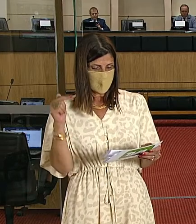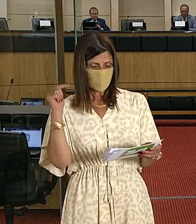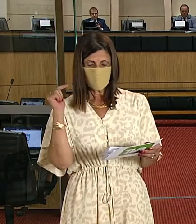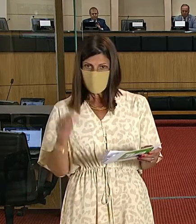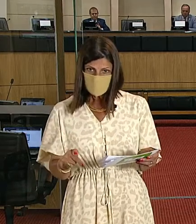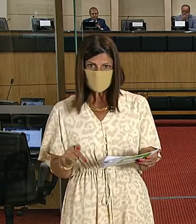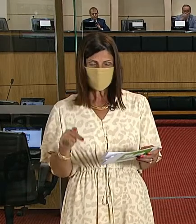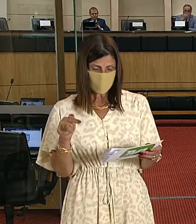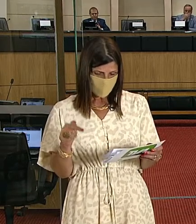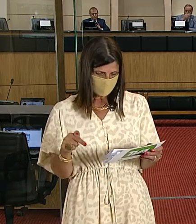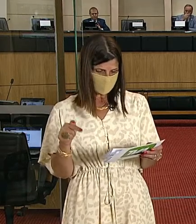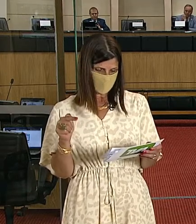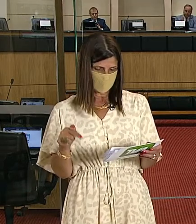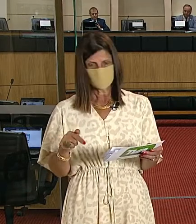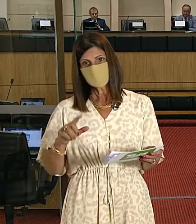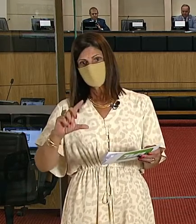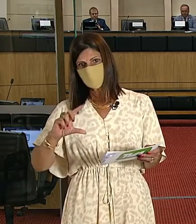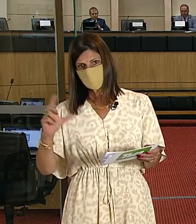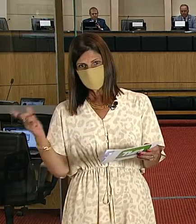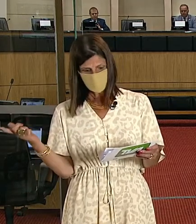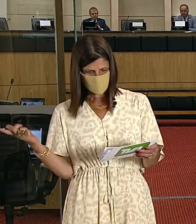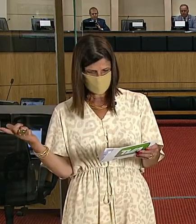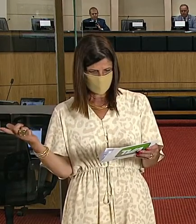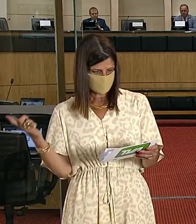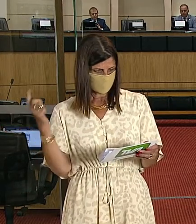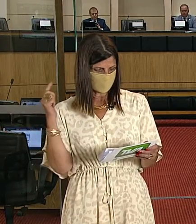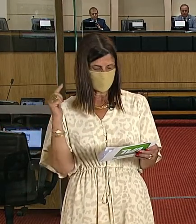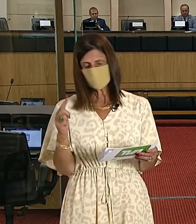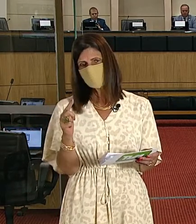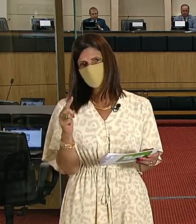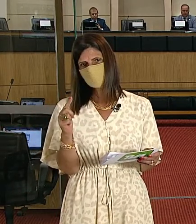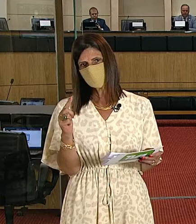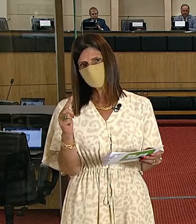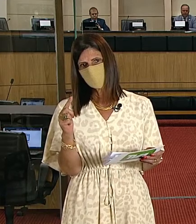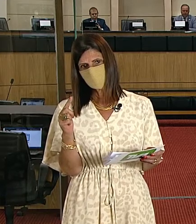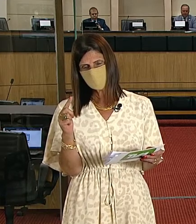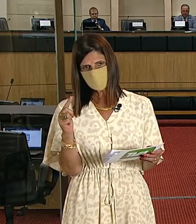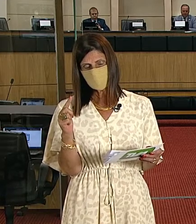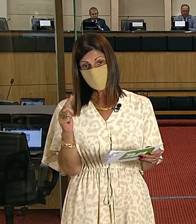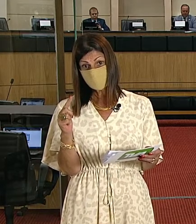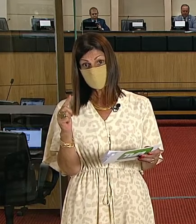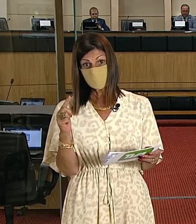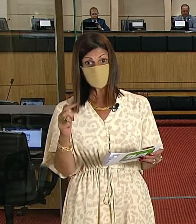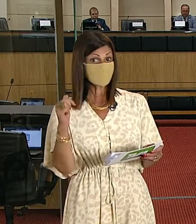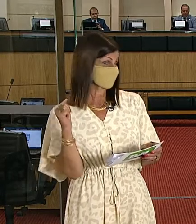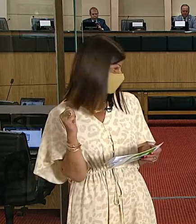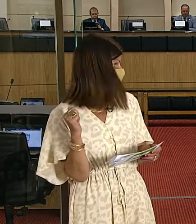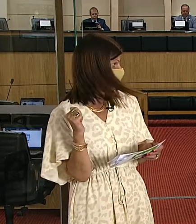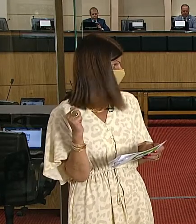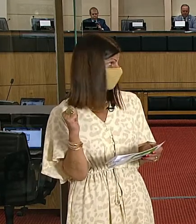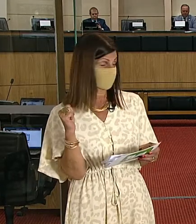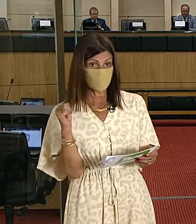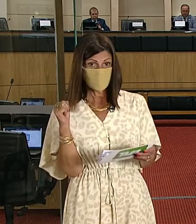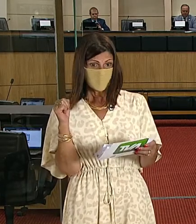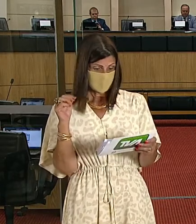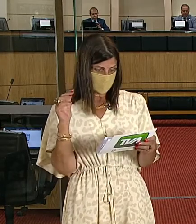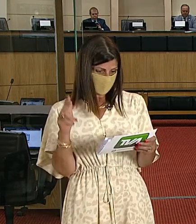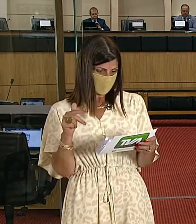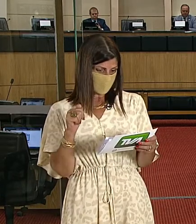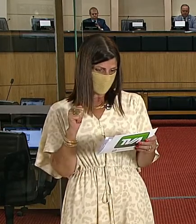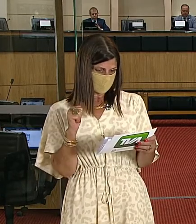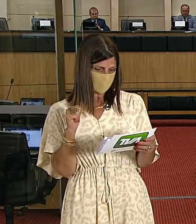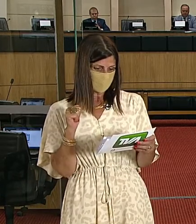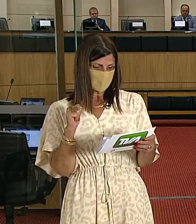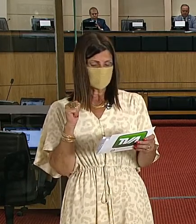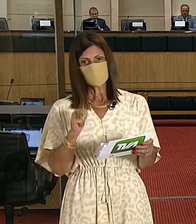resolução contra a invasão da Rússia à Ucrânia, né? Foram 141 votos a favor, o Brasil votou a favor,